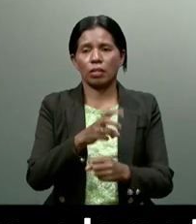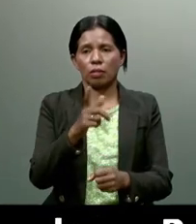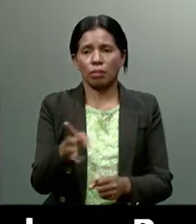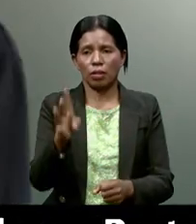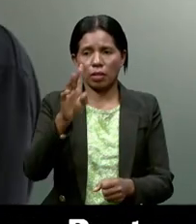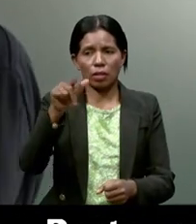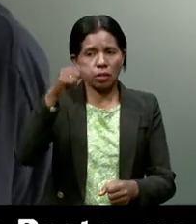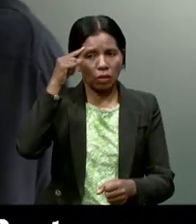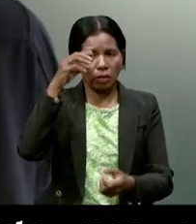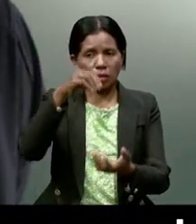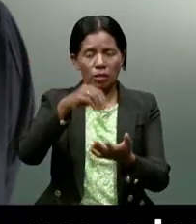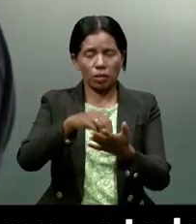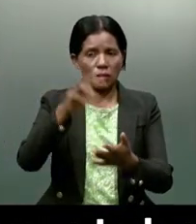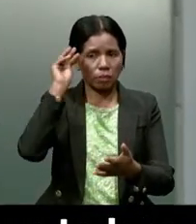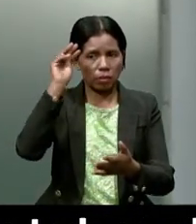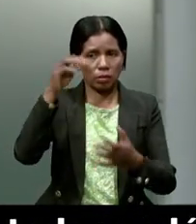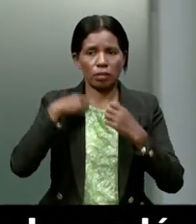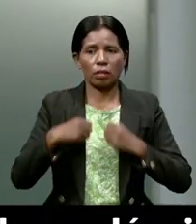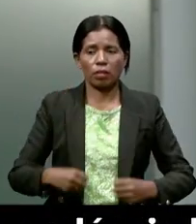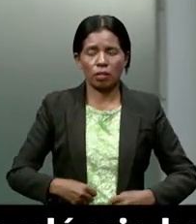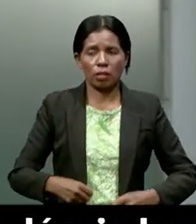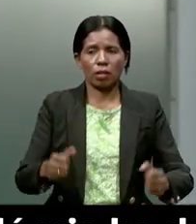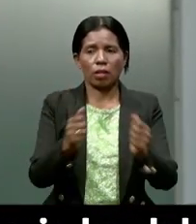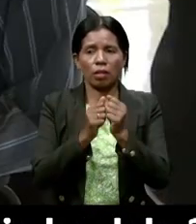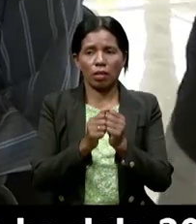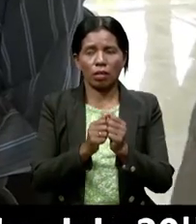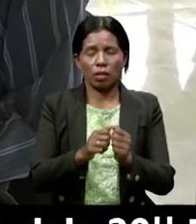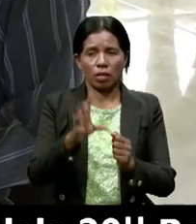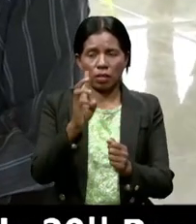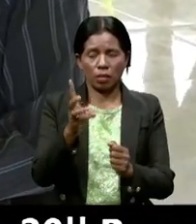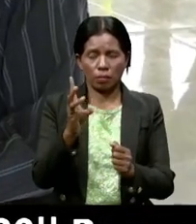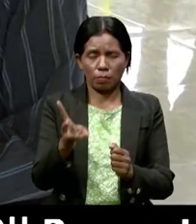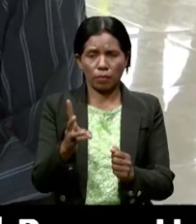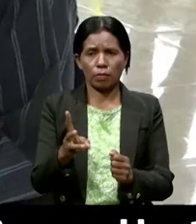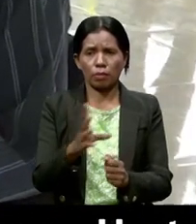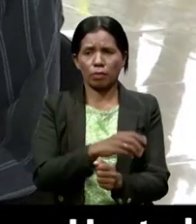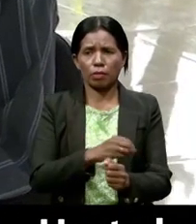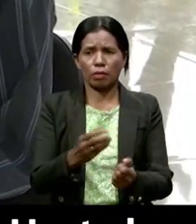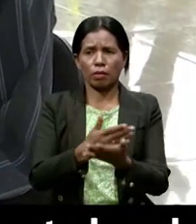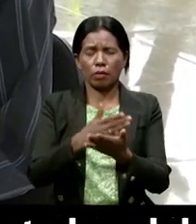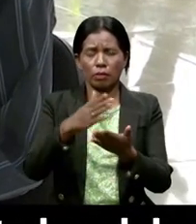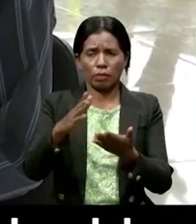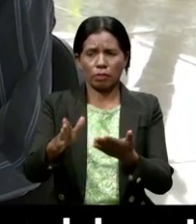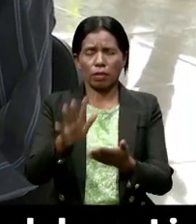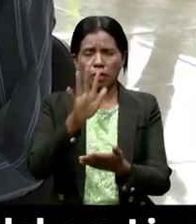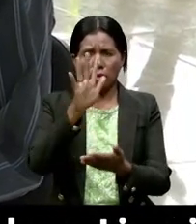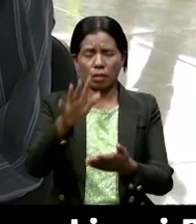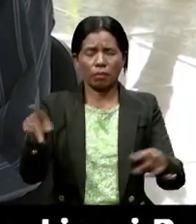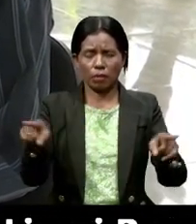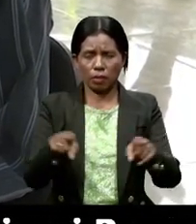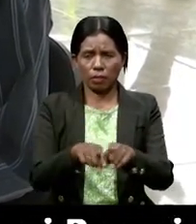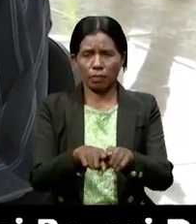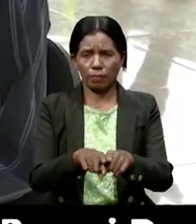nebe governo aloca ba Ministério de Saúde e Hamutu, tocon ne nulo resin, nebe faje ba categoria Lima,